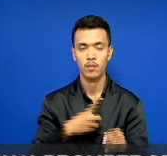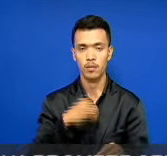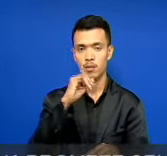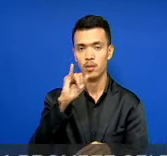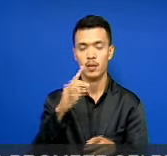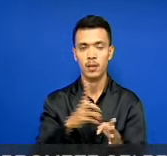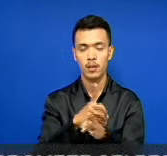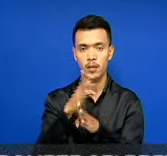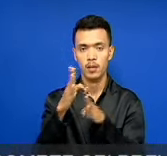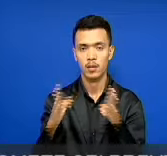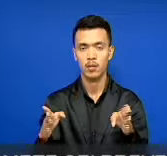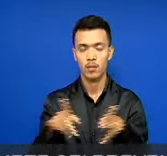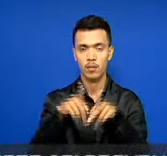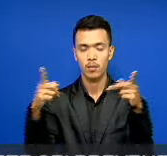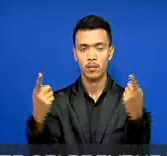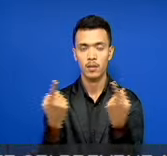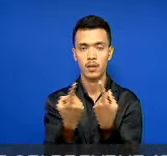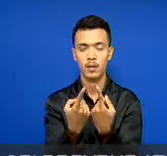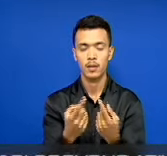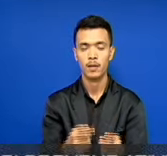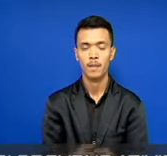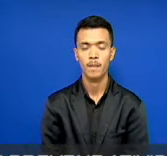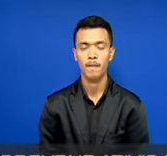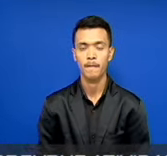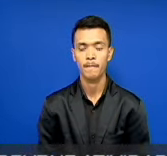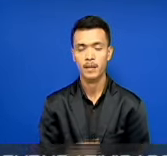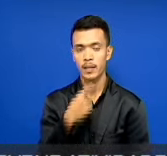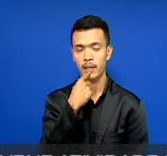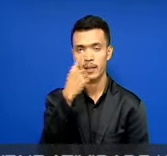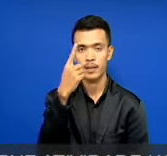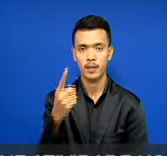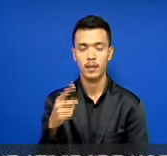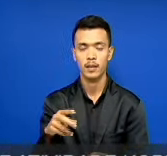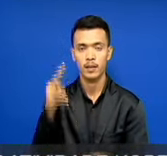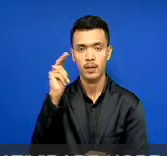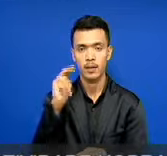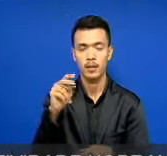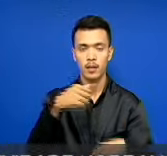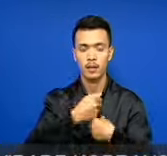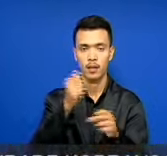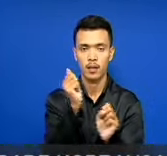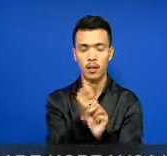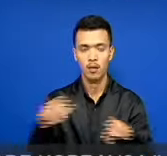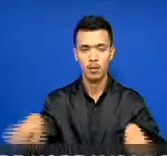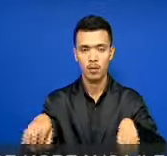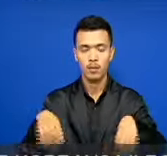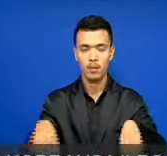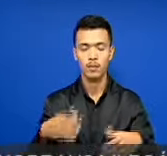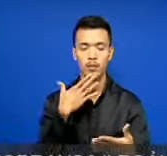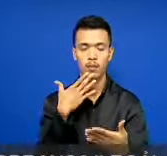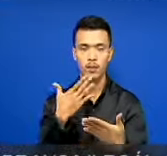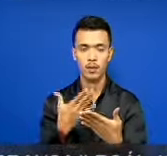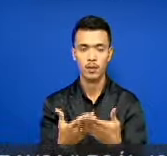Lei Cursi Unipessoal Limitada, Virgílio da Cruz afirma, nia parte se halo esforço, garante nia